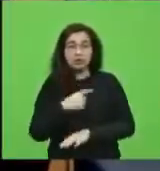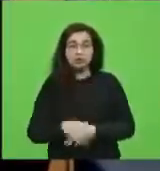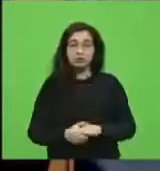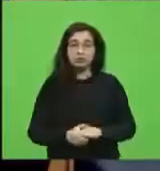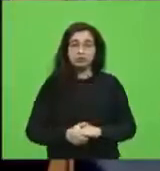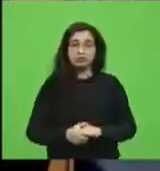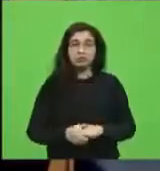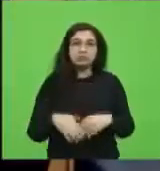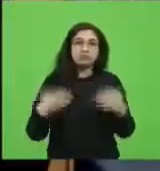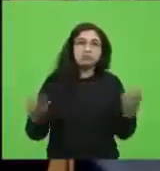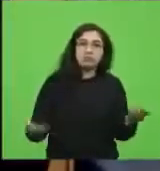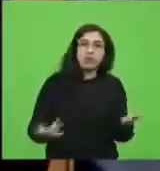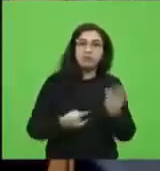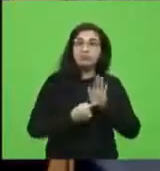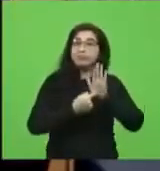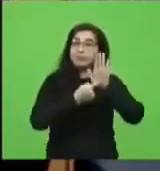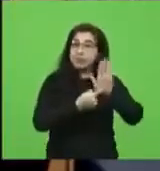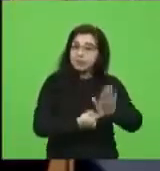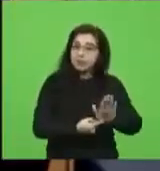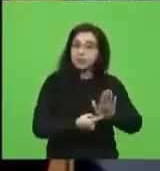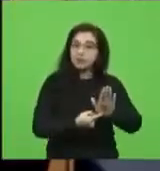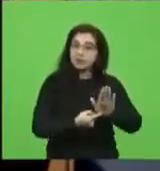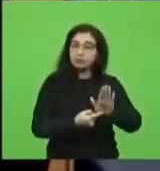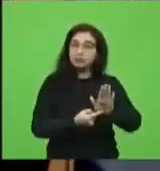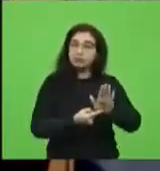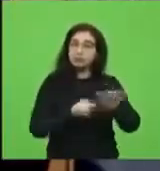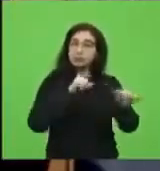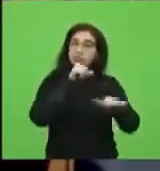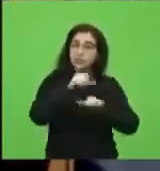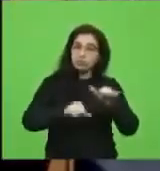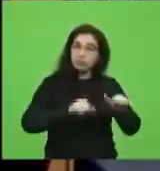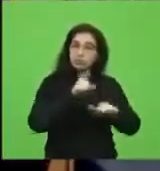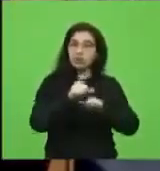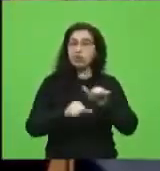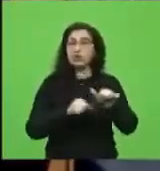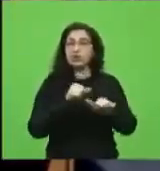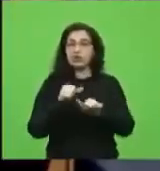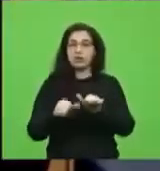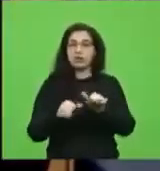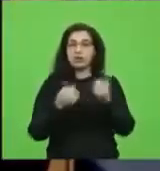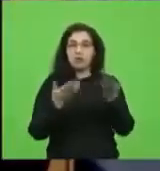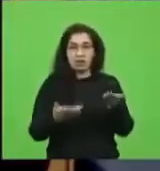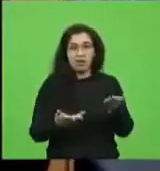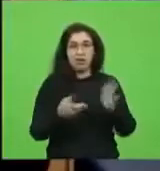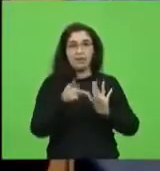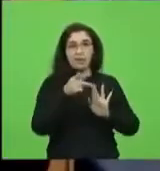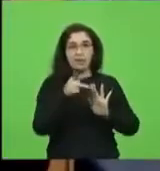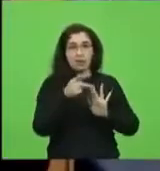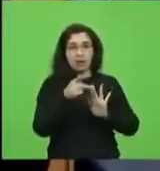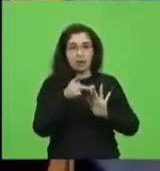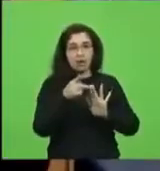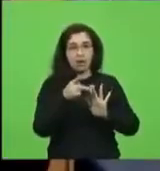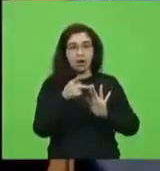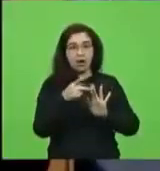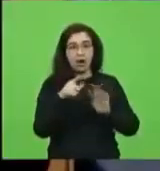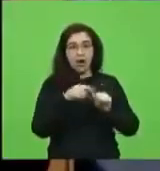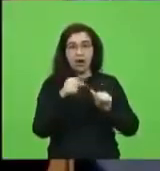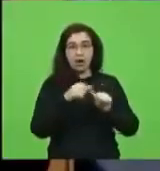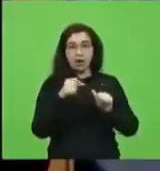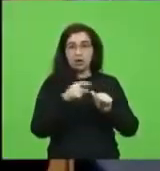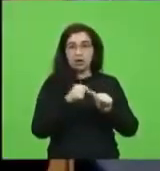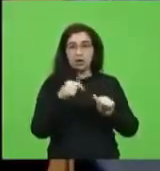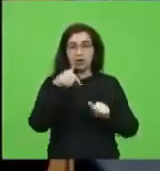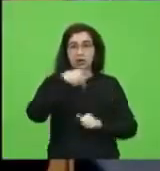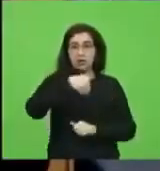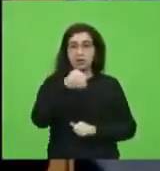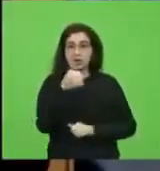Então, a gente fez uma indicação de alteração dessa portaria, do artigo 710, alterando